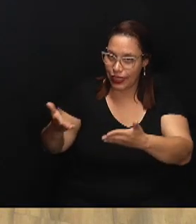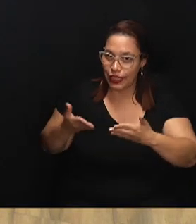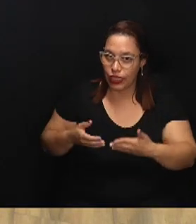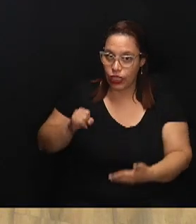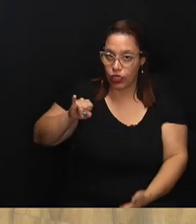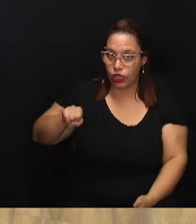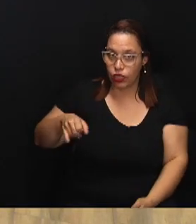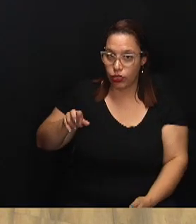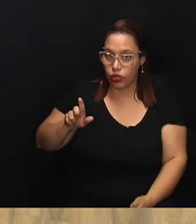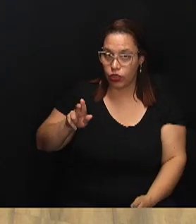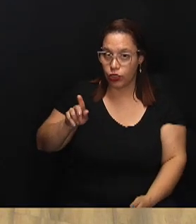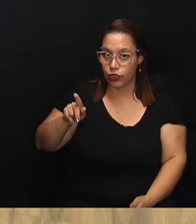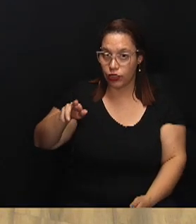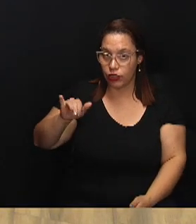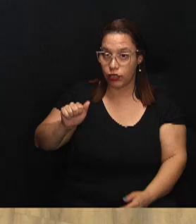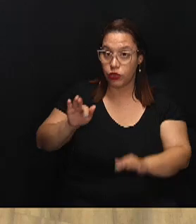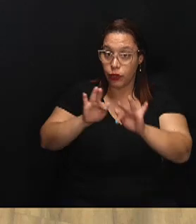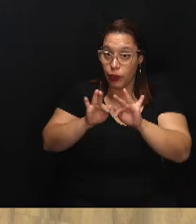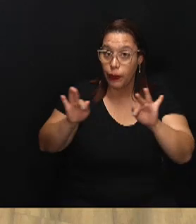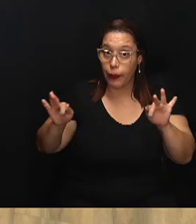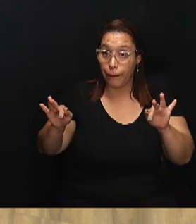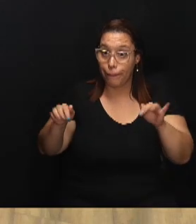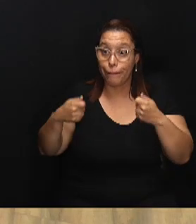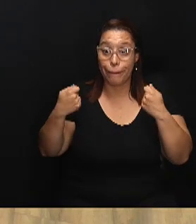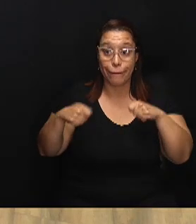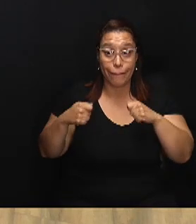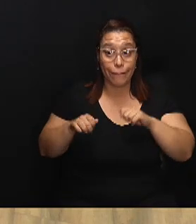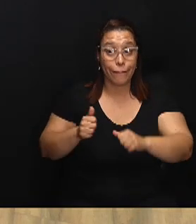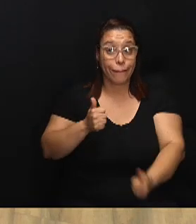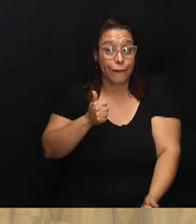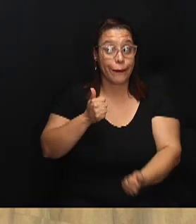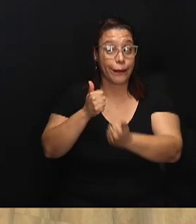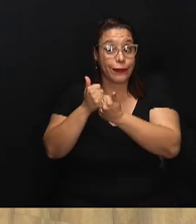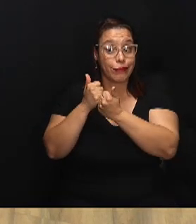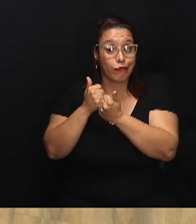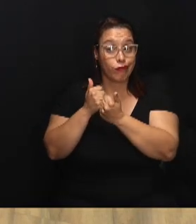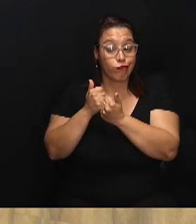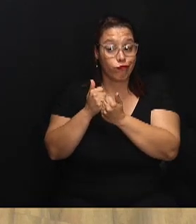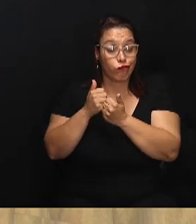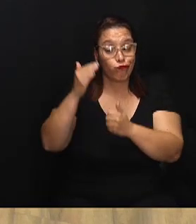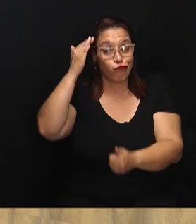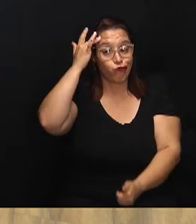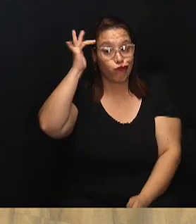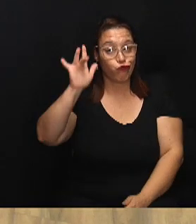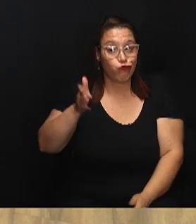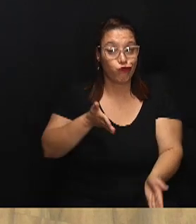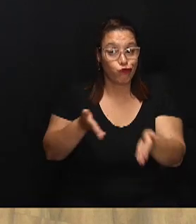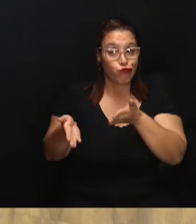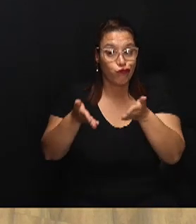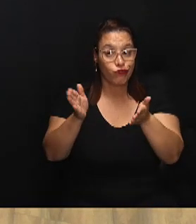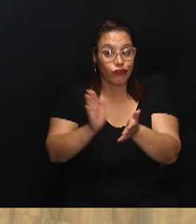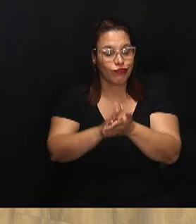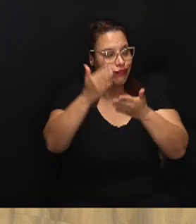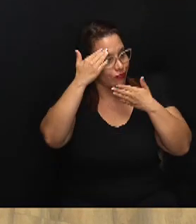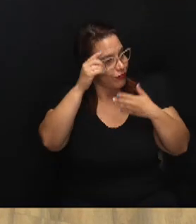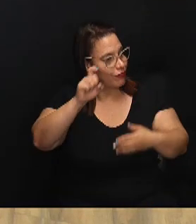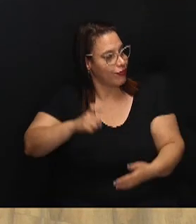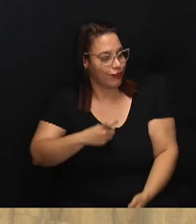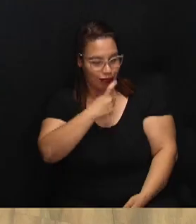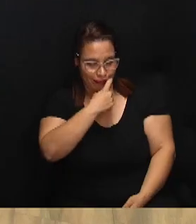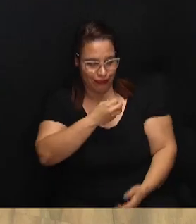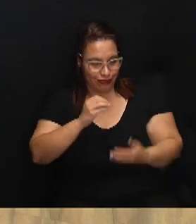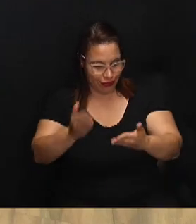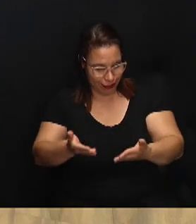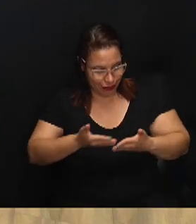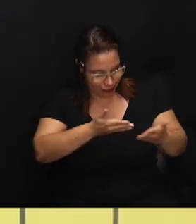que você Obrigada. deixasse aí uma frase para quem está precisando desse apoio e não sabe para onde correr. Obrigada, Mirna, pelo